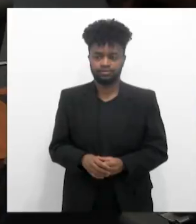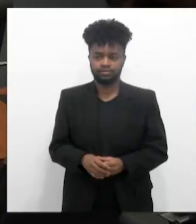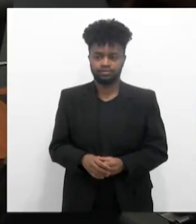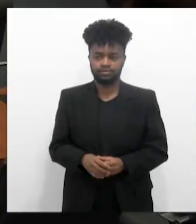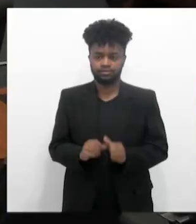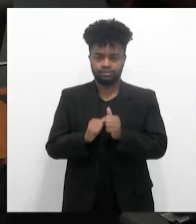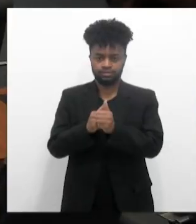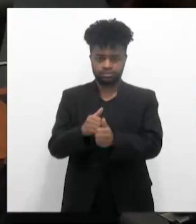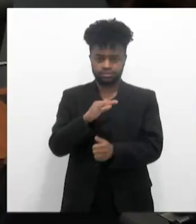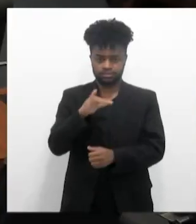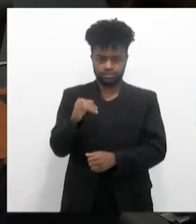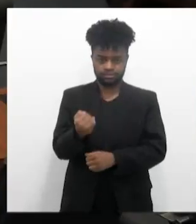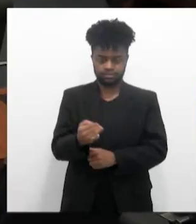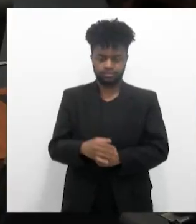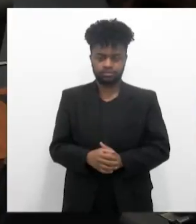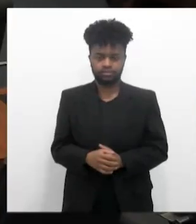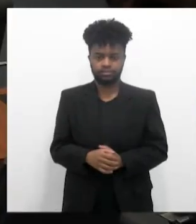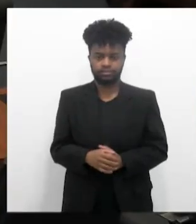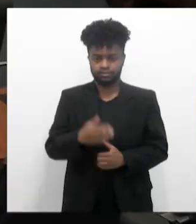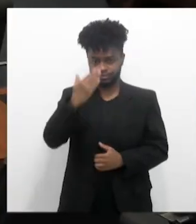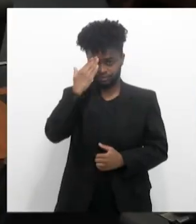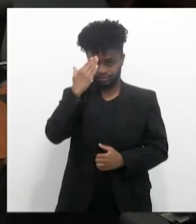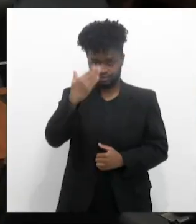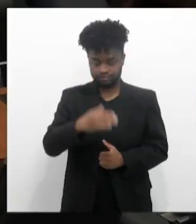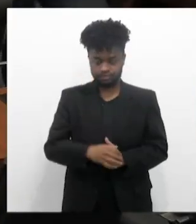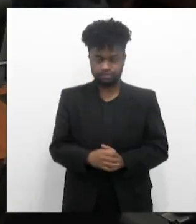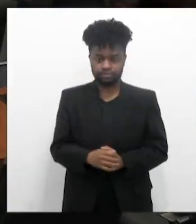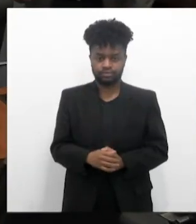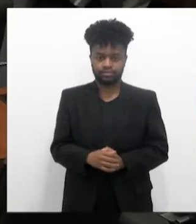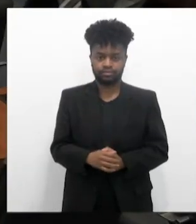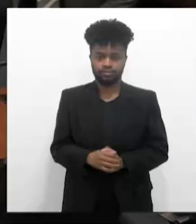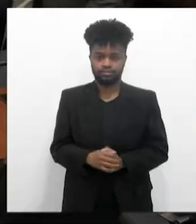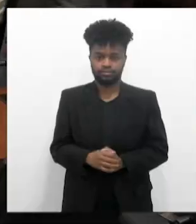Acompanha a CCJ. Obrigado.